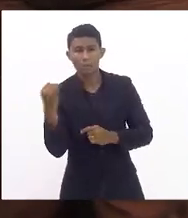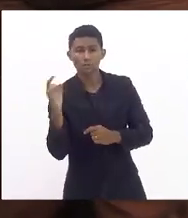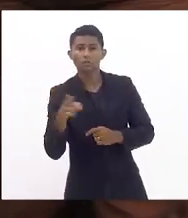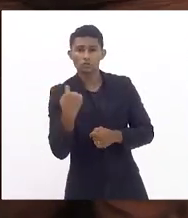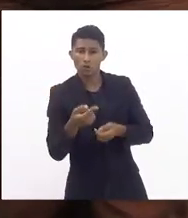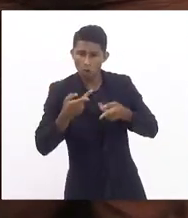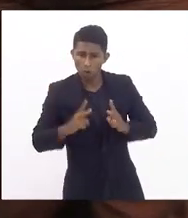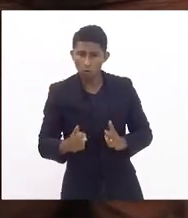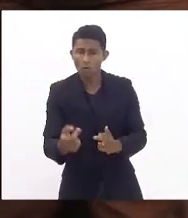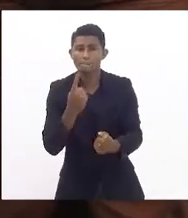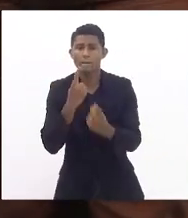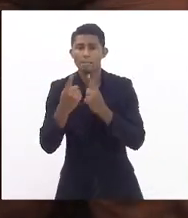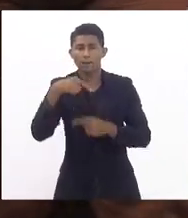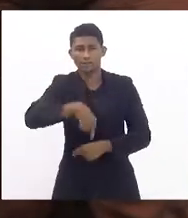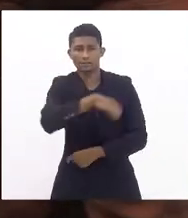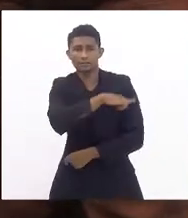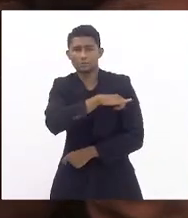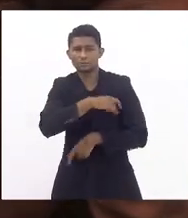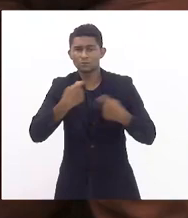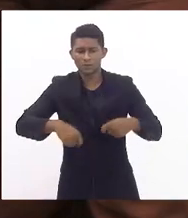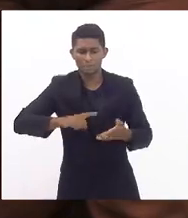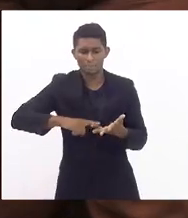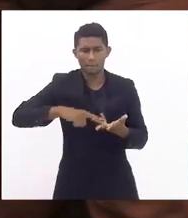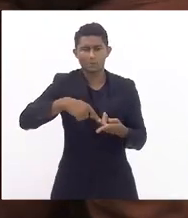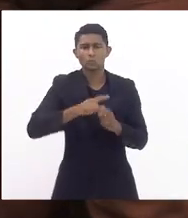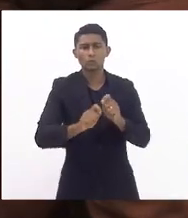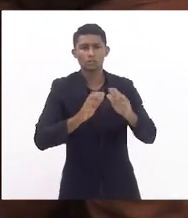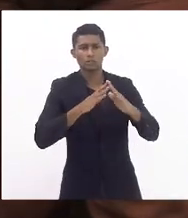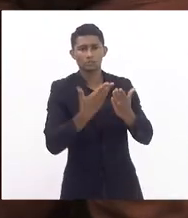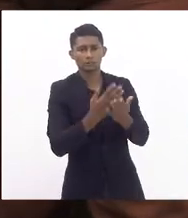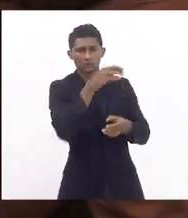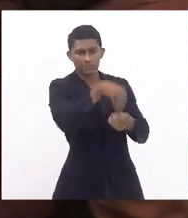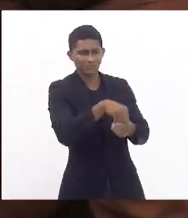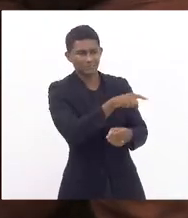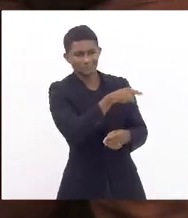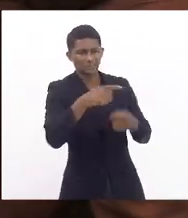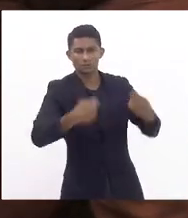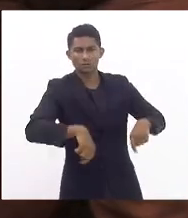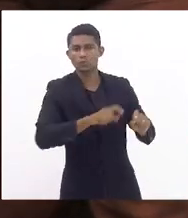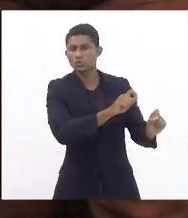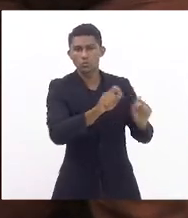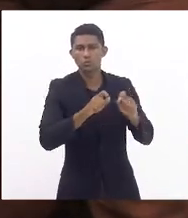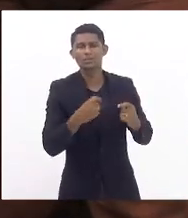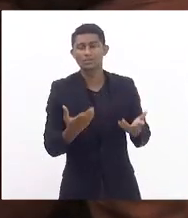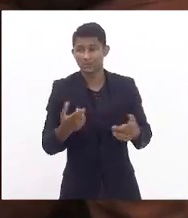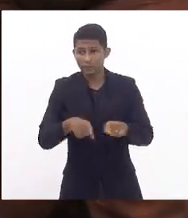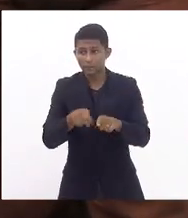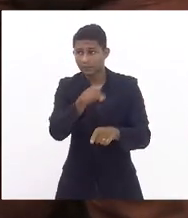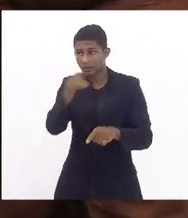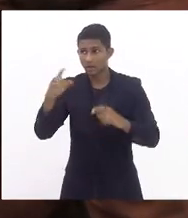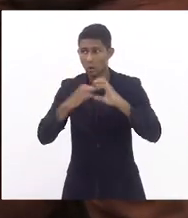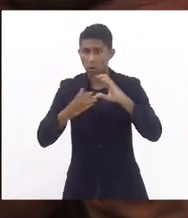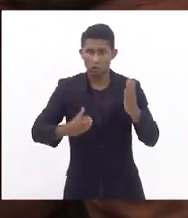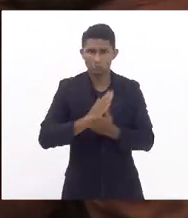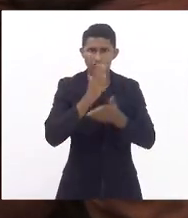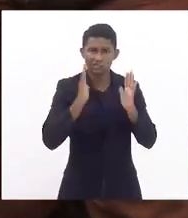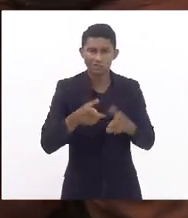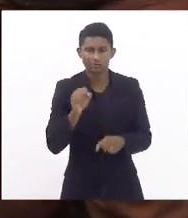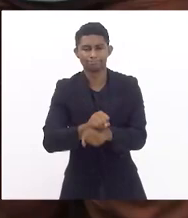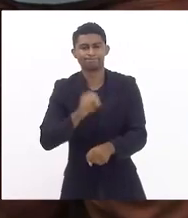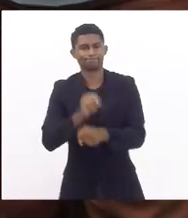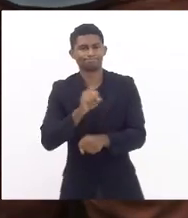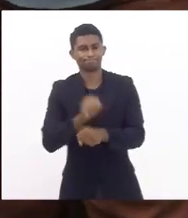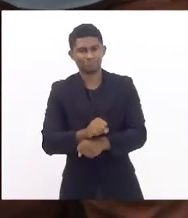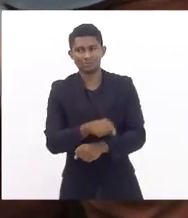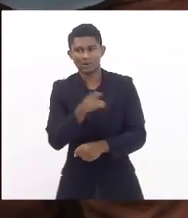vista a demanda do Estado do Rio de Janeiro, a demanda das escolas estaduais e o mérito de quem foi aprovado em concurso e aguarda, a justo título,